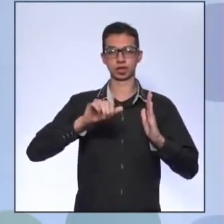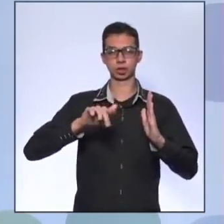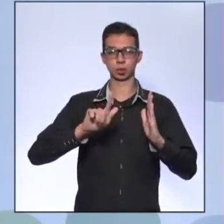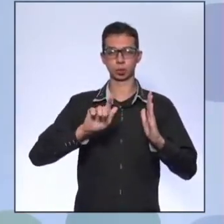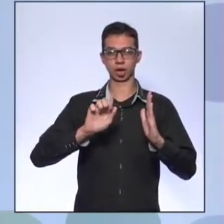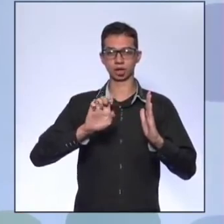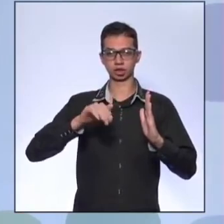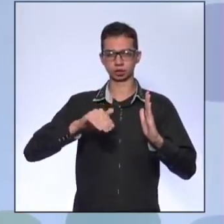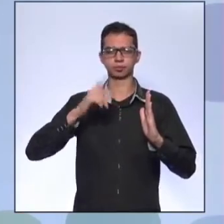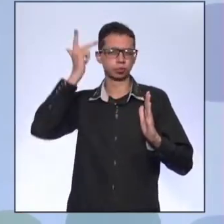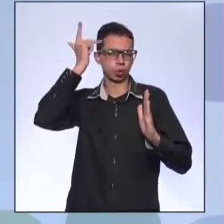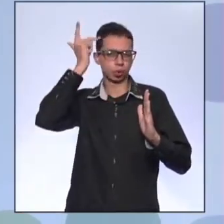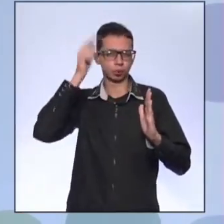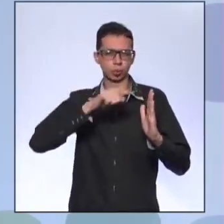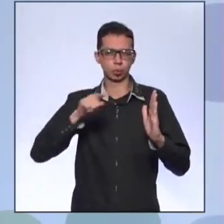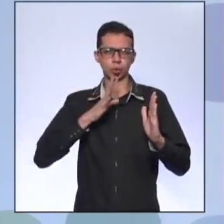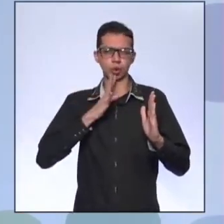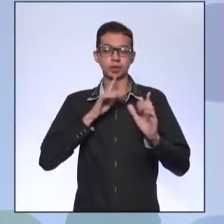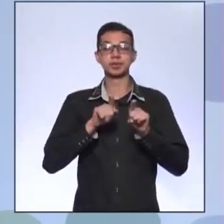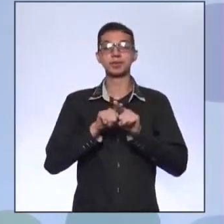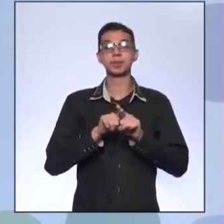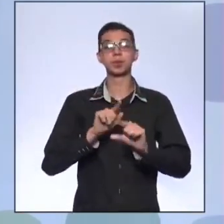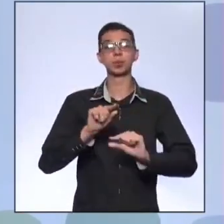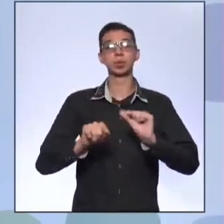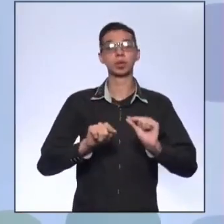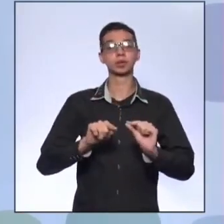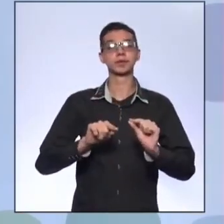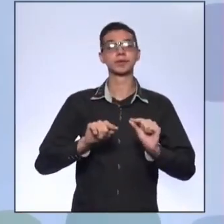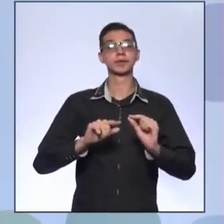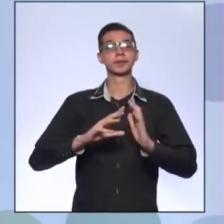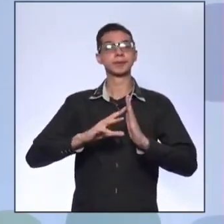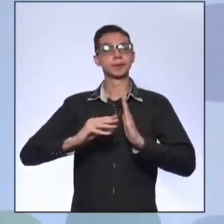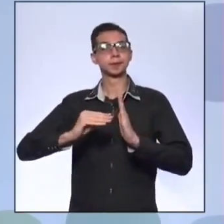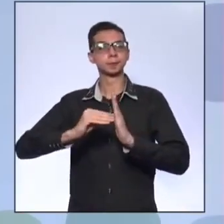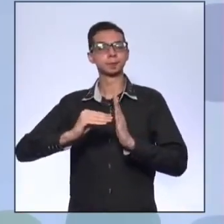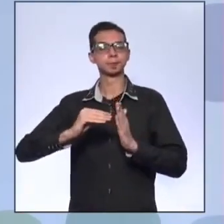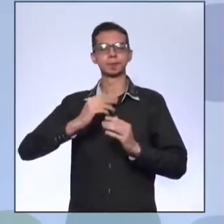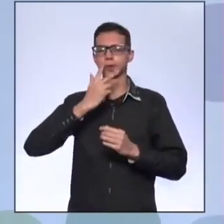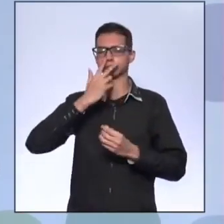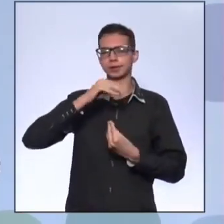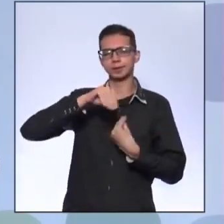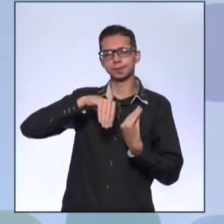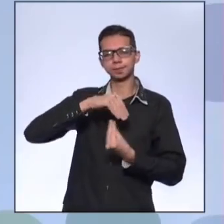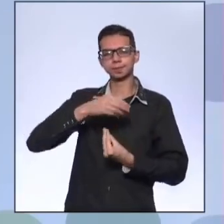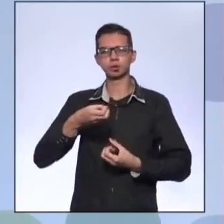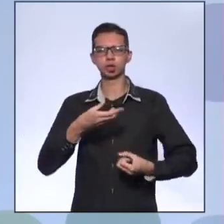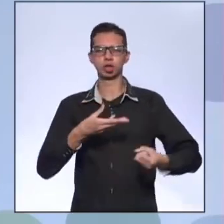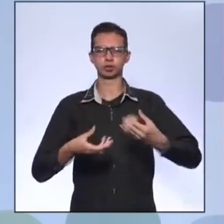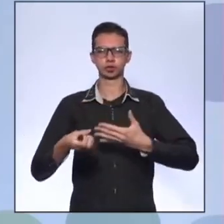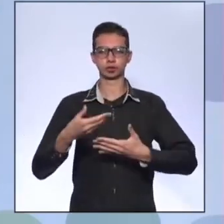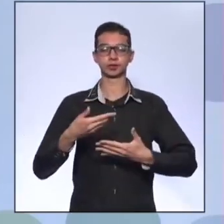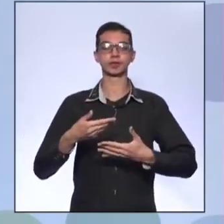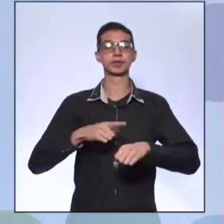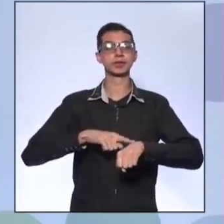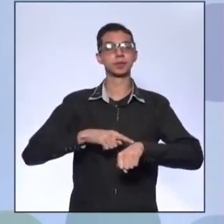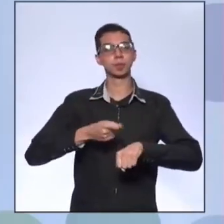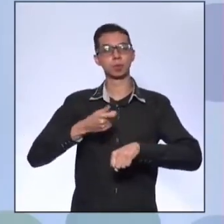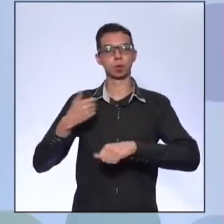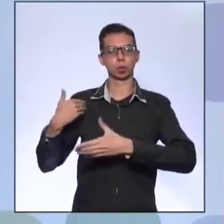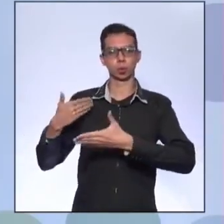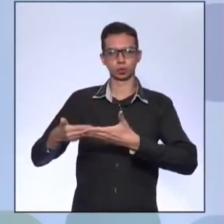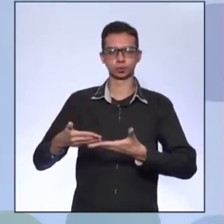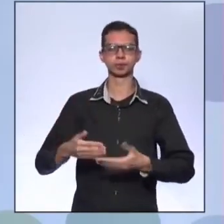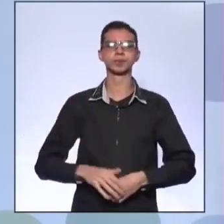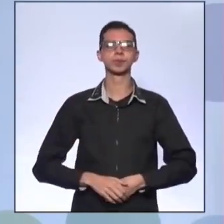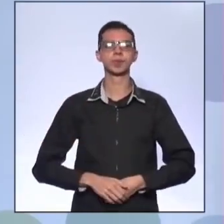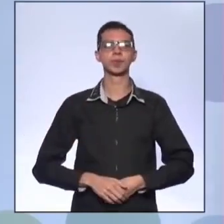e essas linguagens híbridas e modernas, tá? Que surgiram agora há pouco tempo. Nós temos as instalações também, Vamos falar um